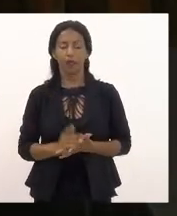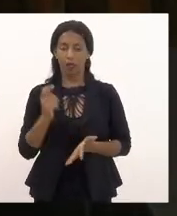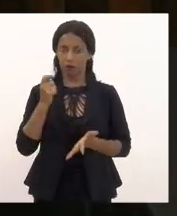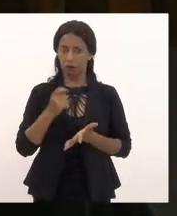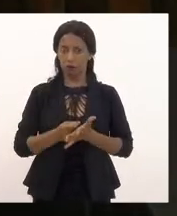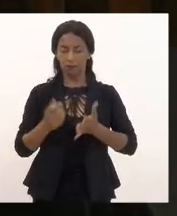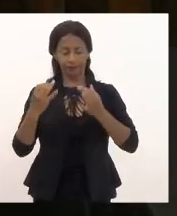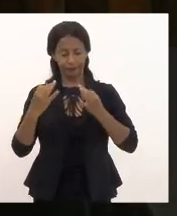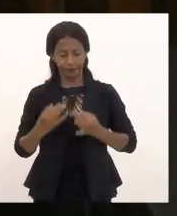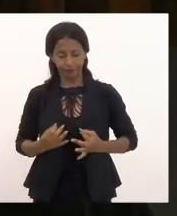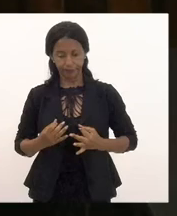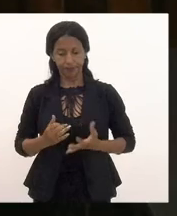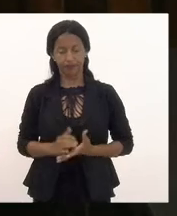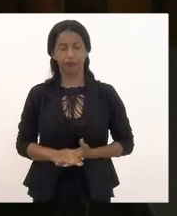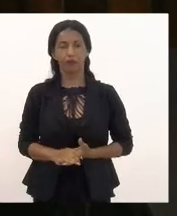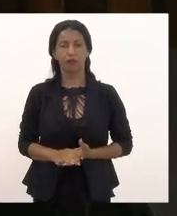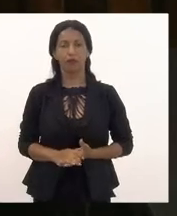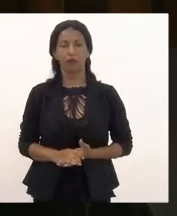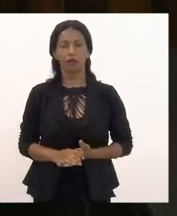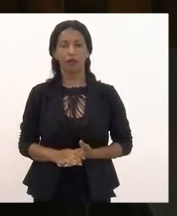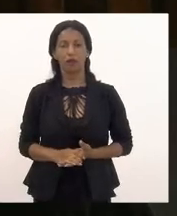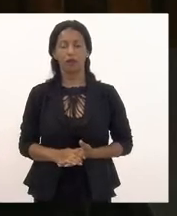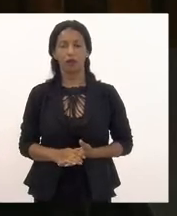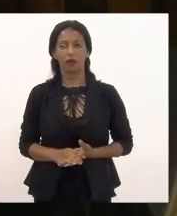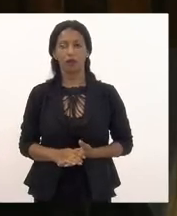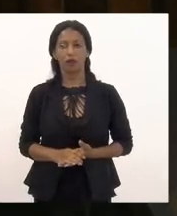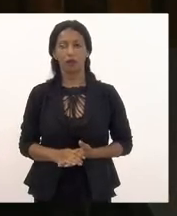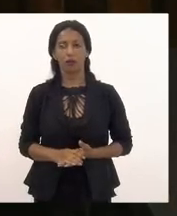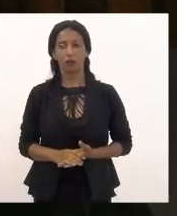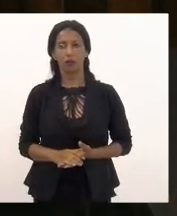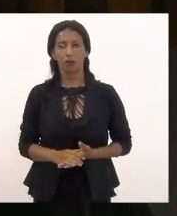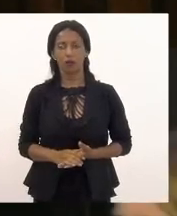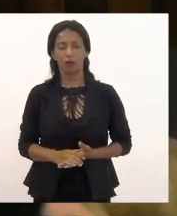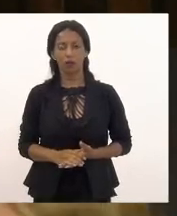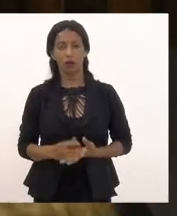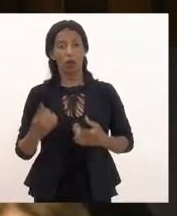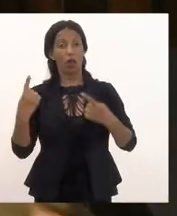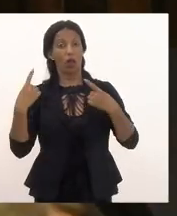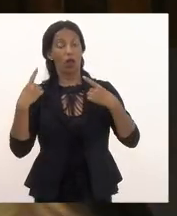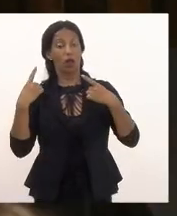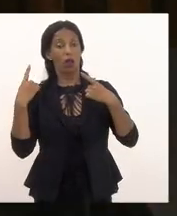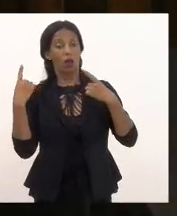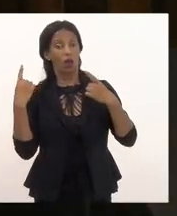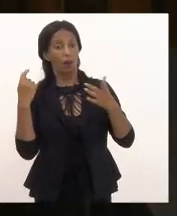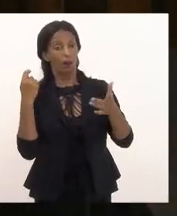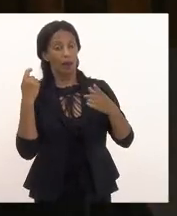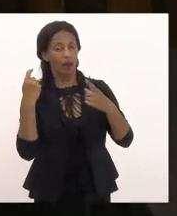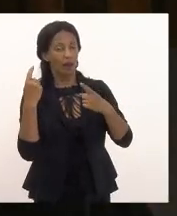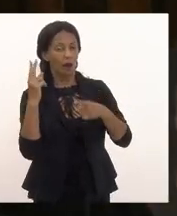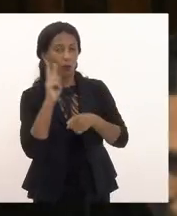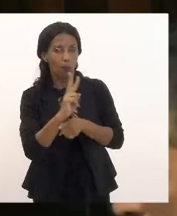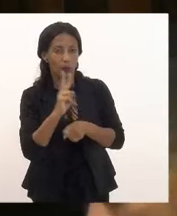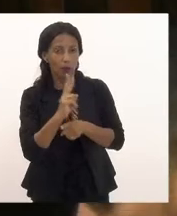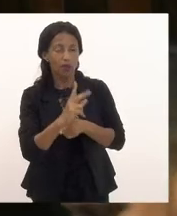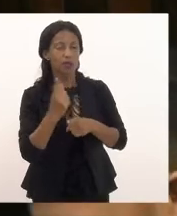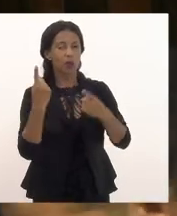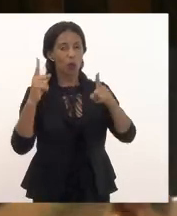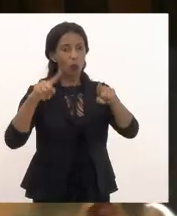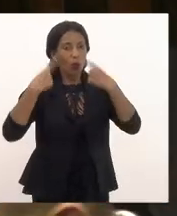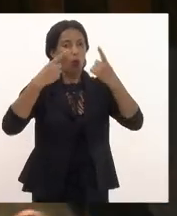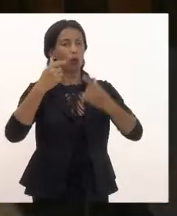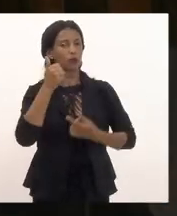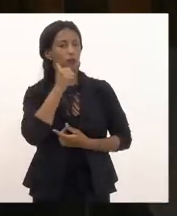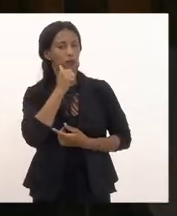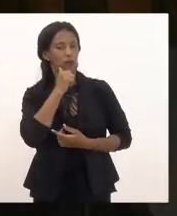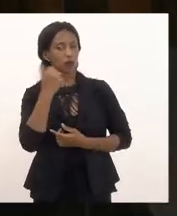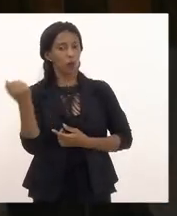veemência o combate ao feminicídio, o combate à violência contra as mulheres,